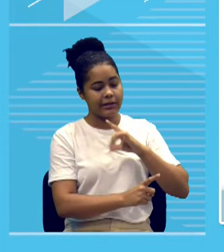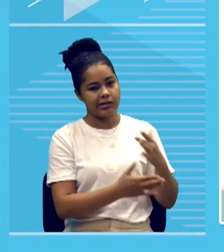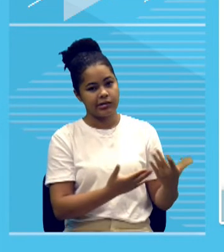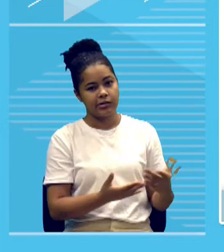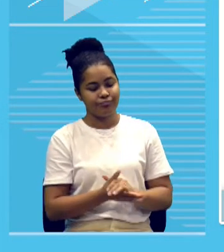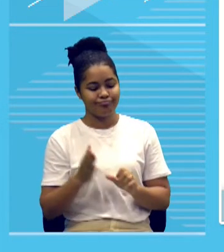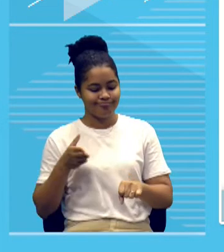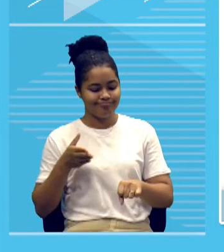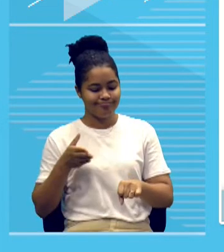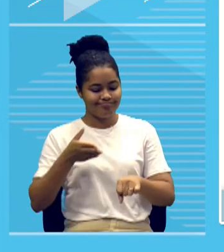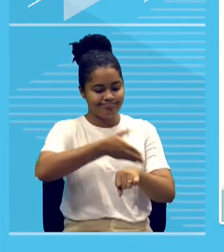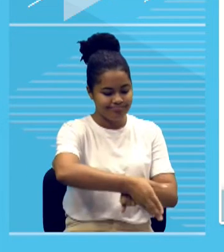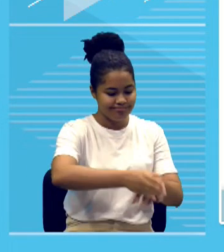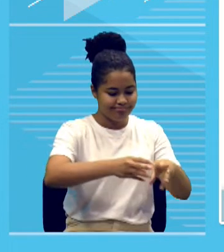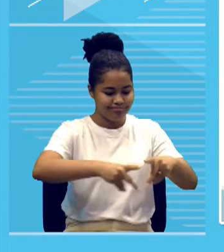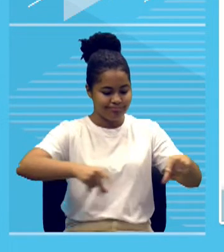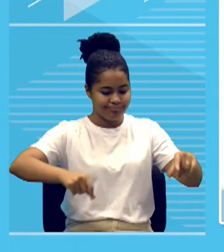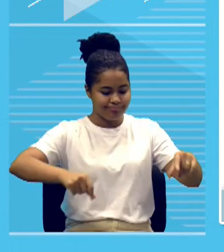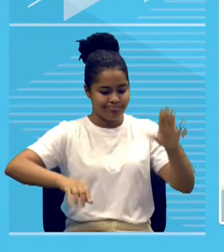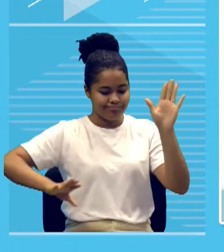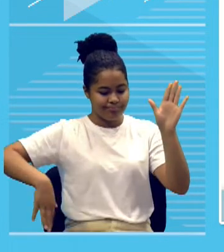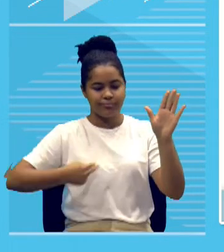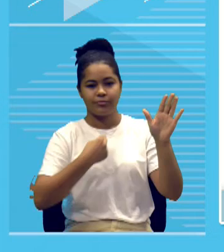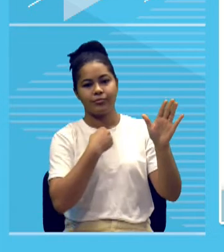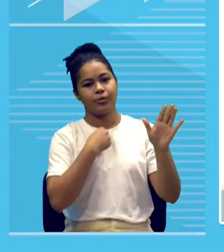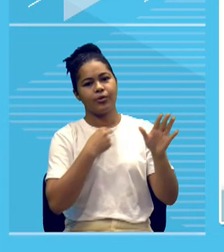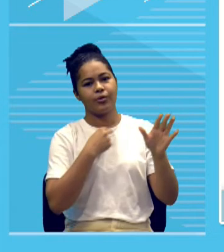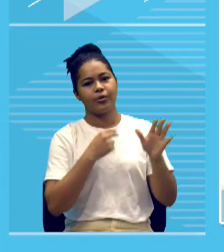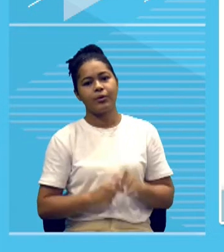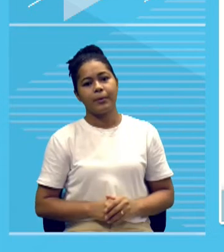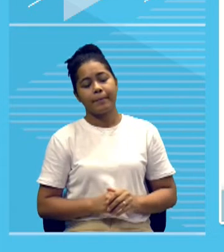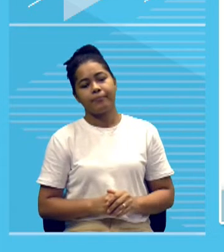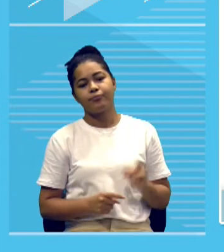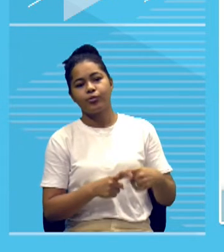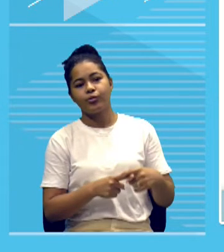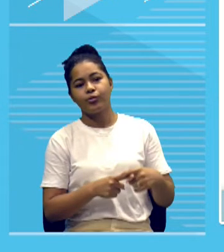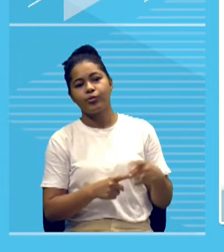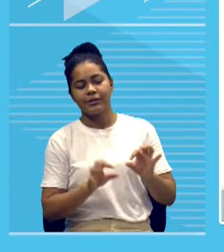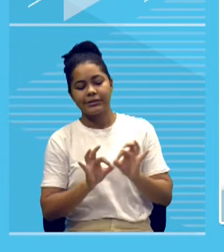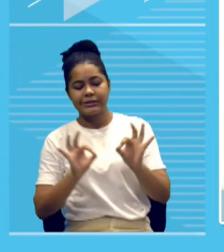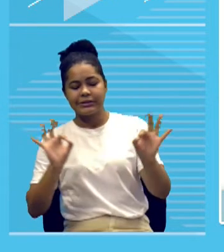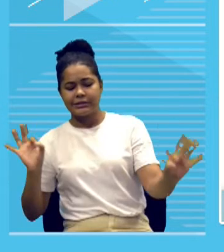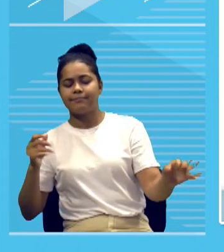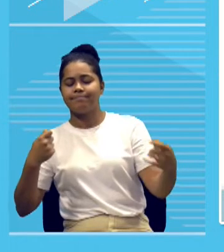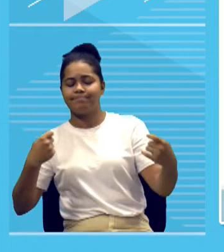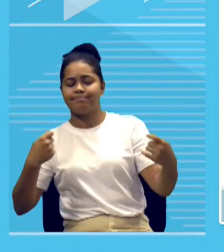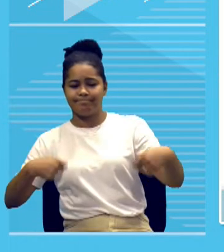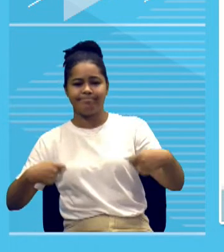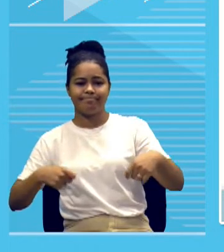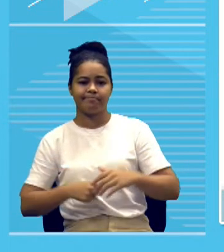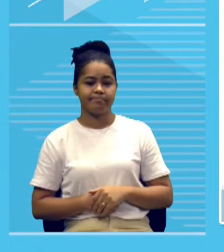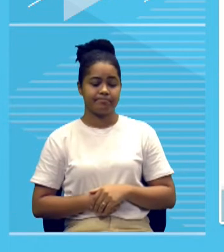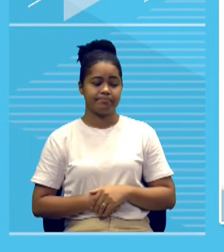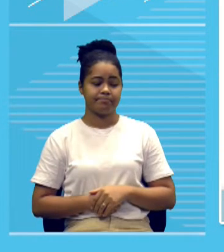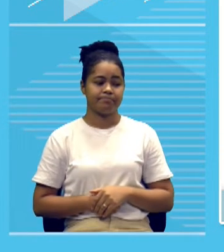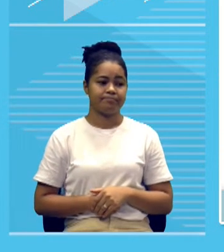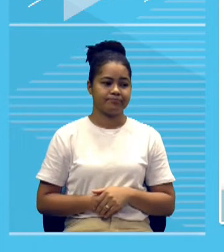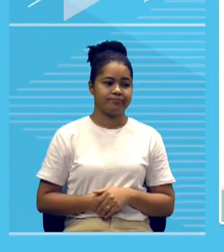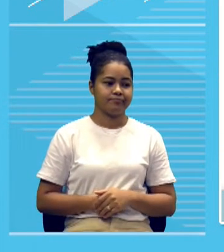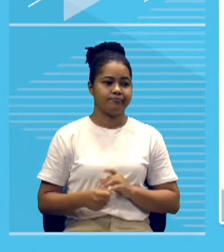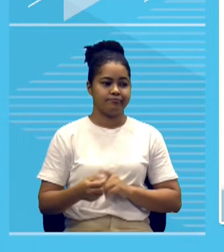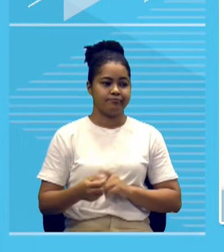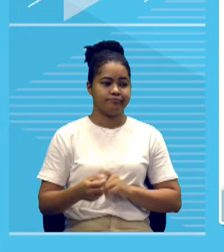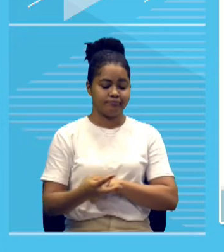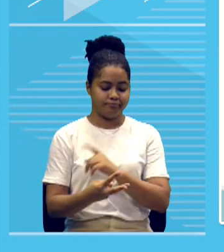pode adentrar à praia ver de longe aquele bicho rodando O terceiro eu não